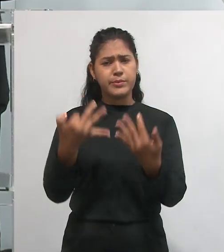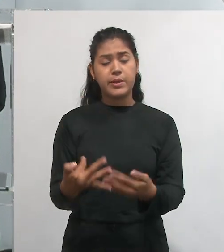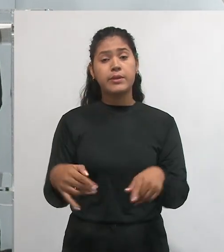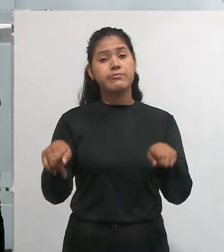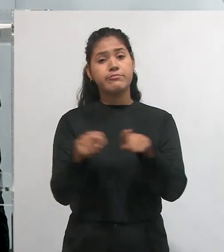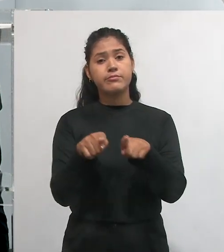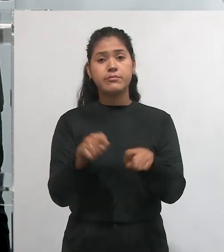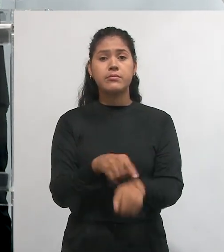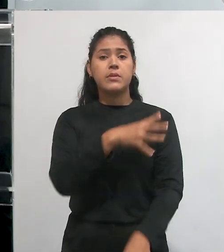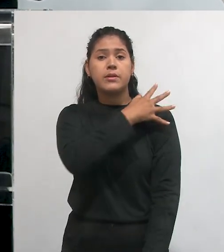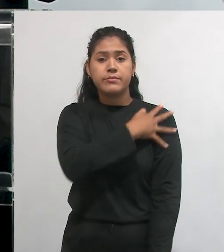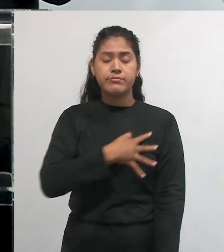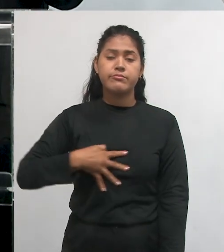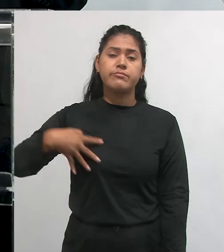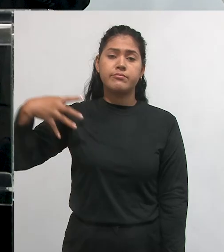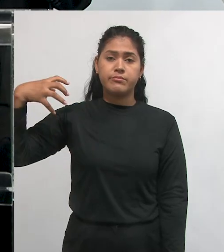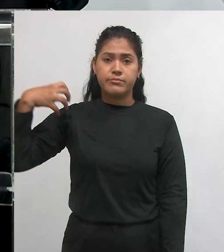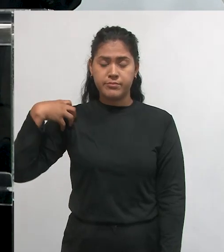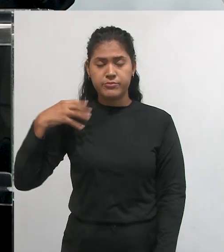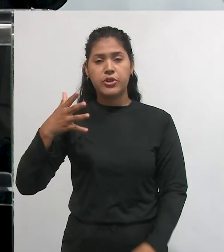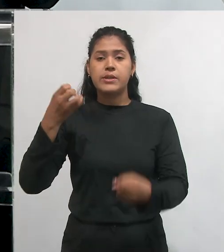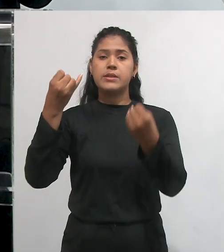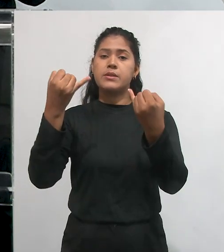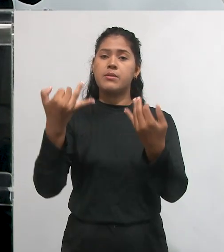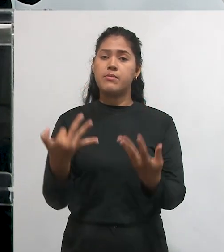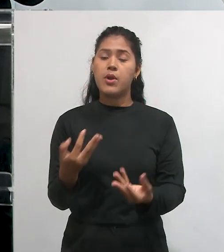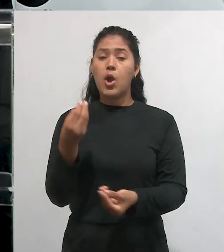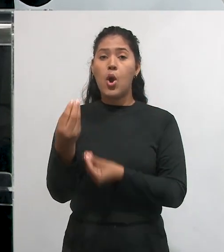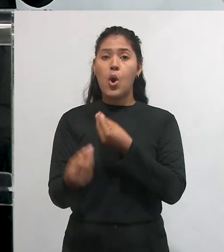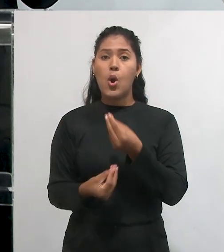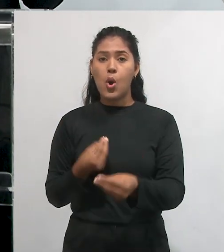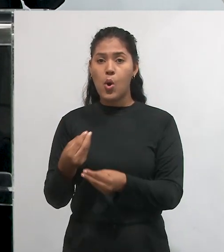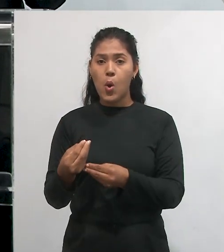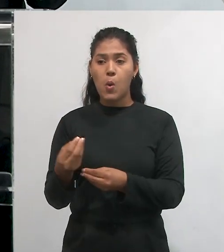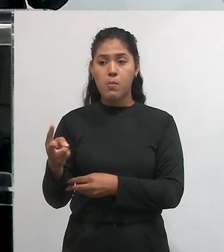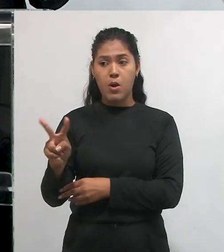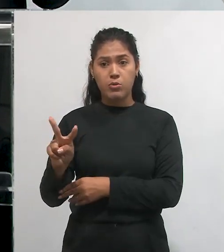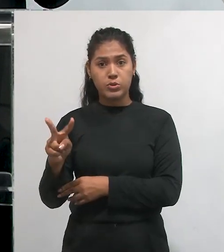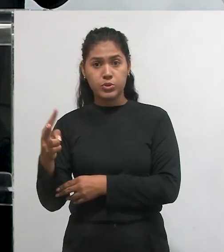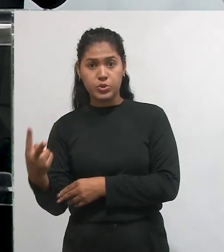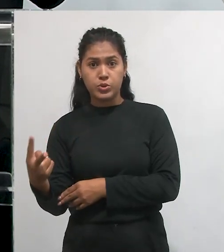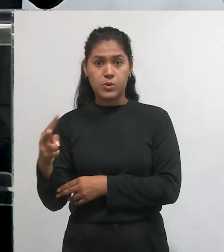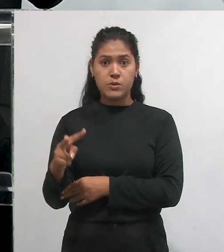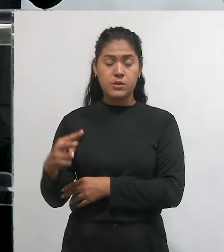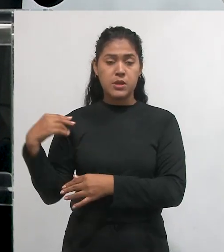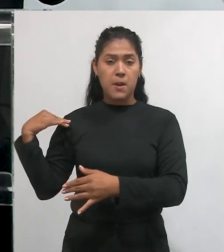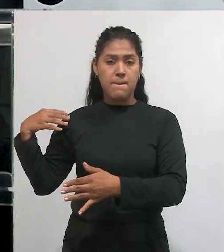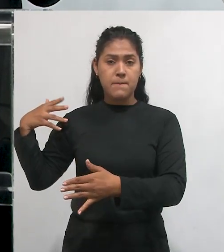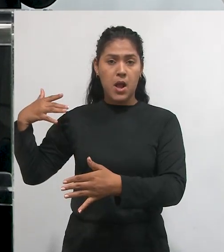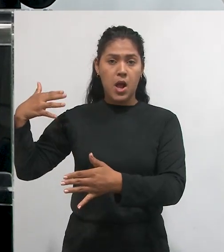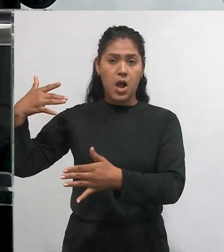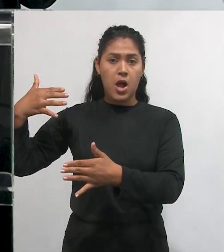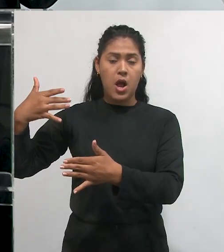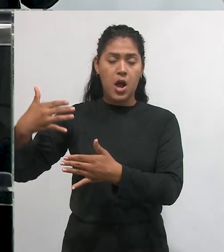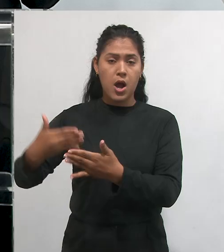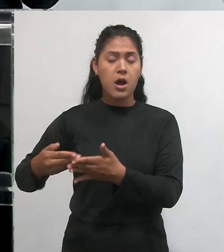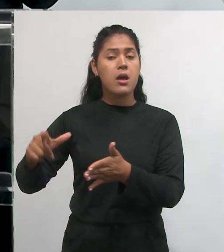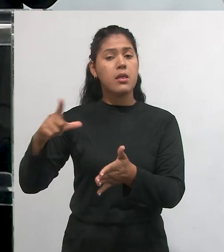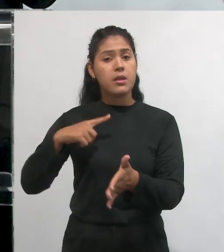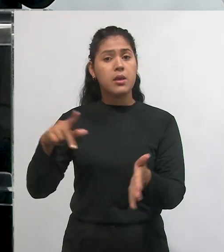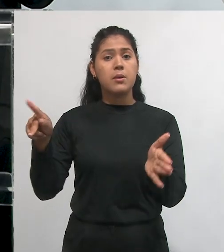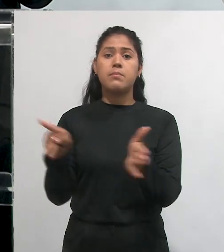partir das concepções que ele foi percebendo que na própria natureza das realidades